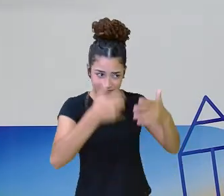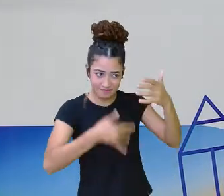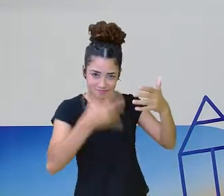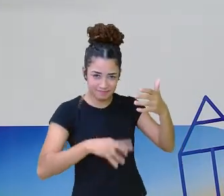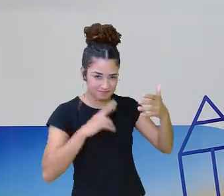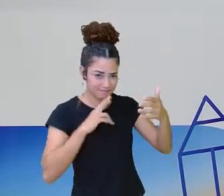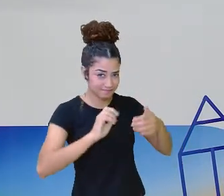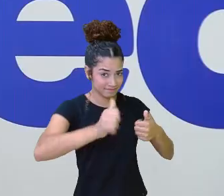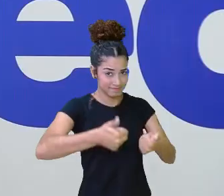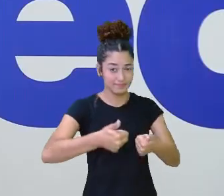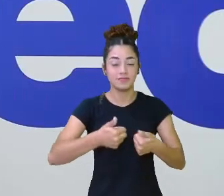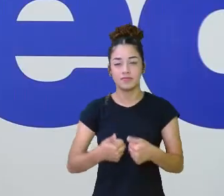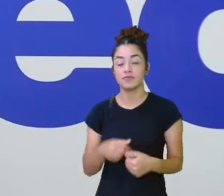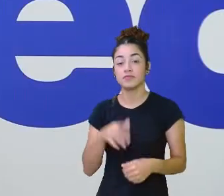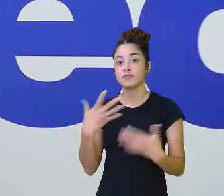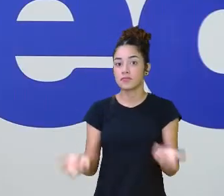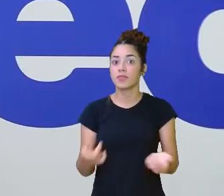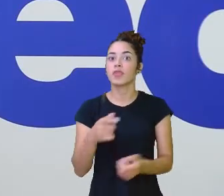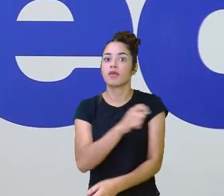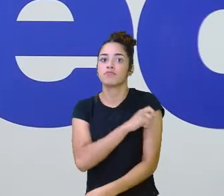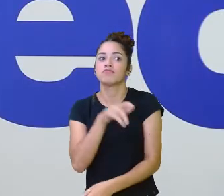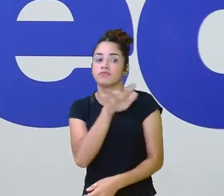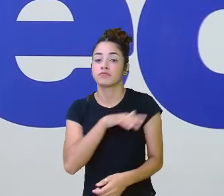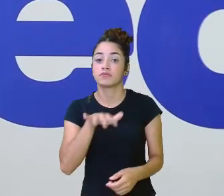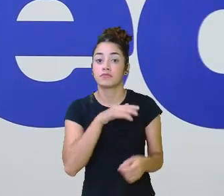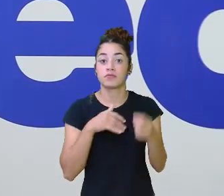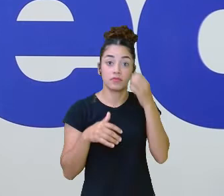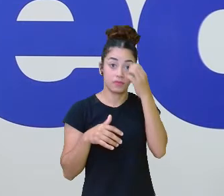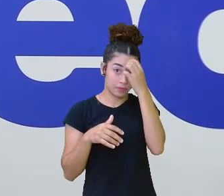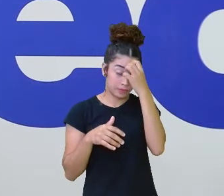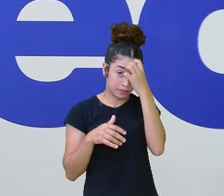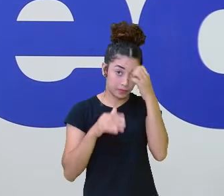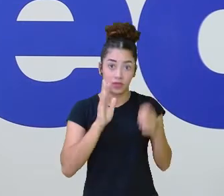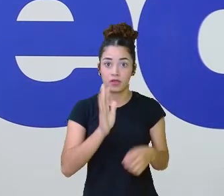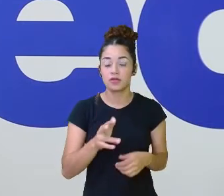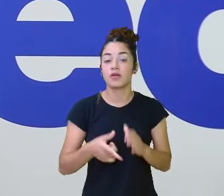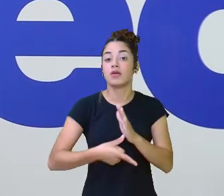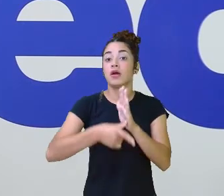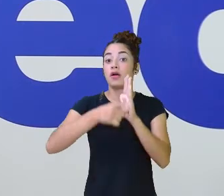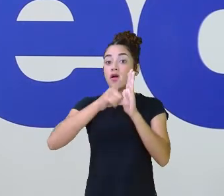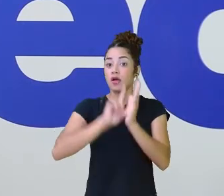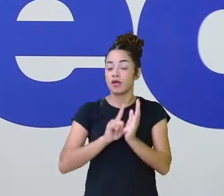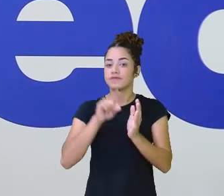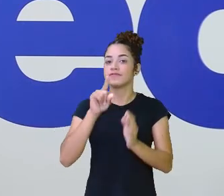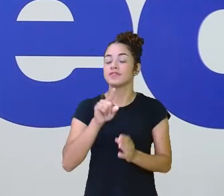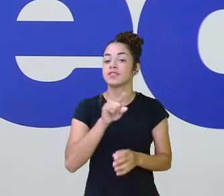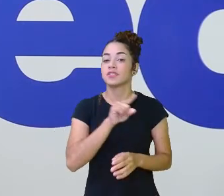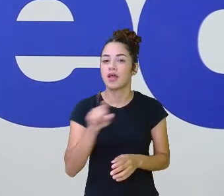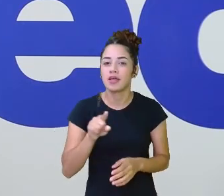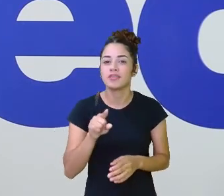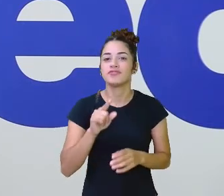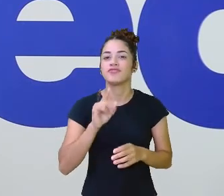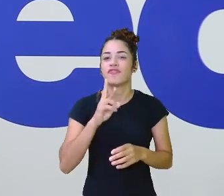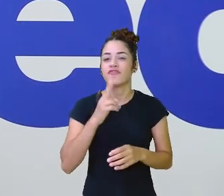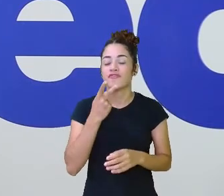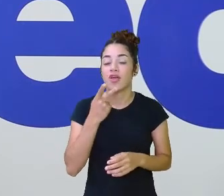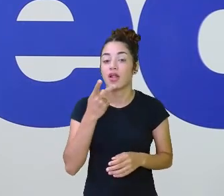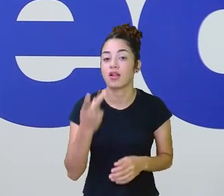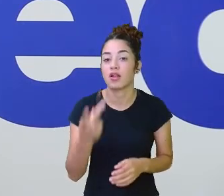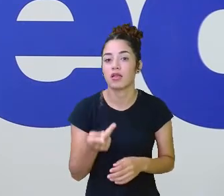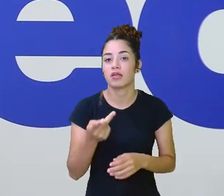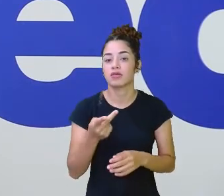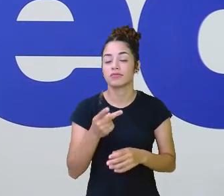Os estudantes aqui, professora Sinara, eles, antes de falar qual era o animal, eles já estavam aqui dando a opinião